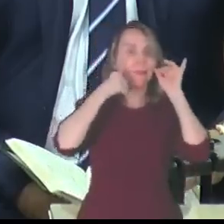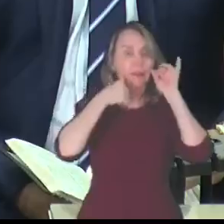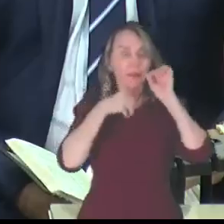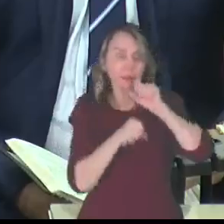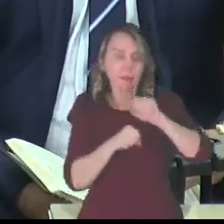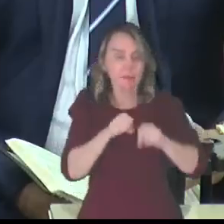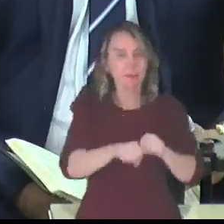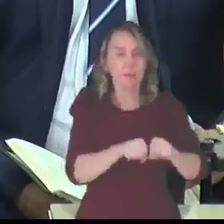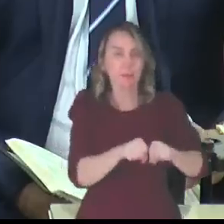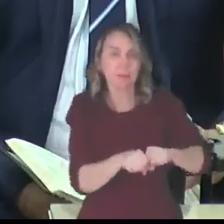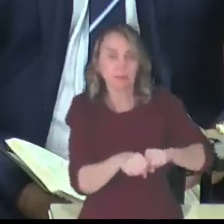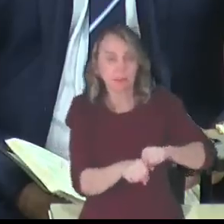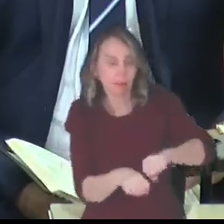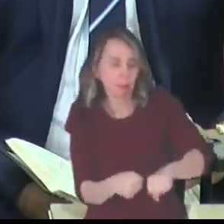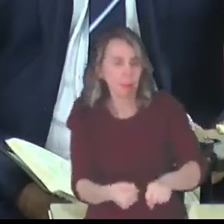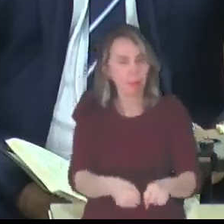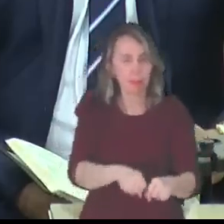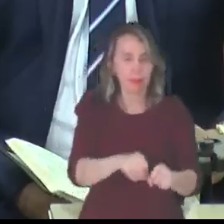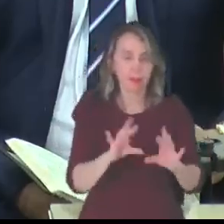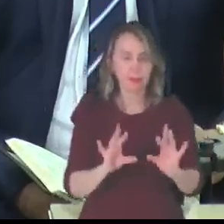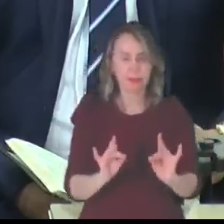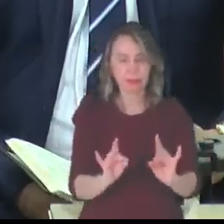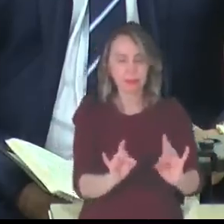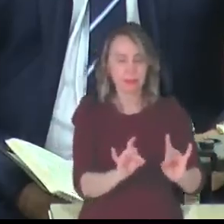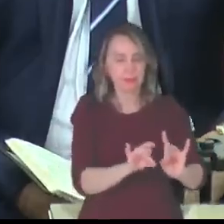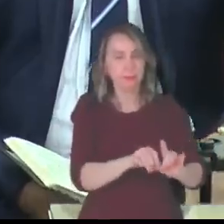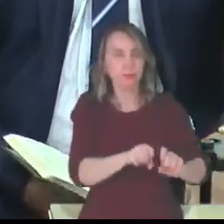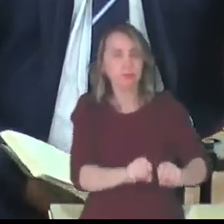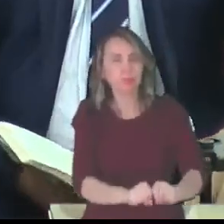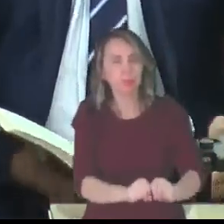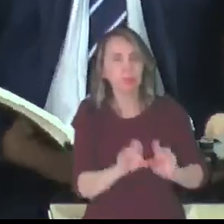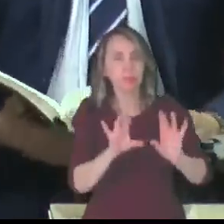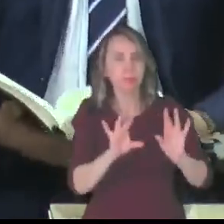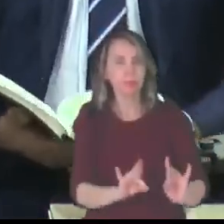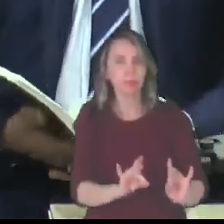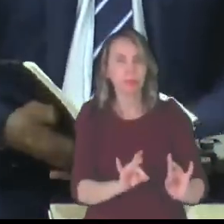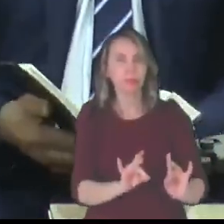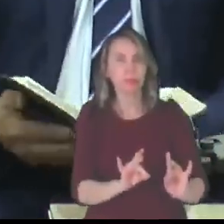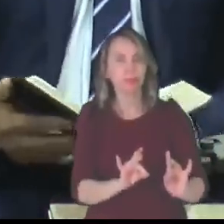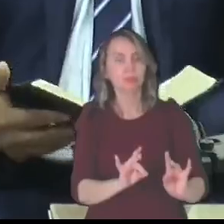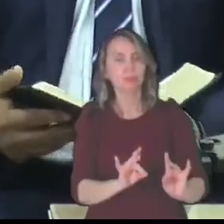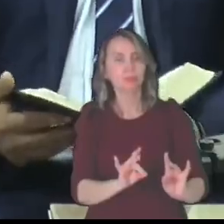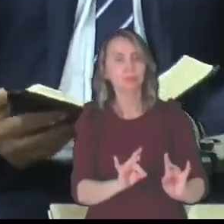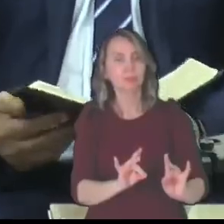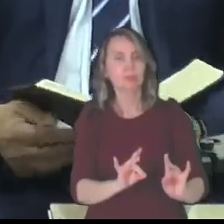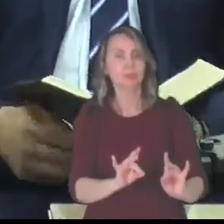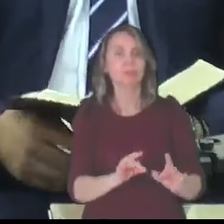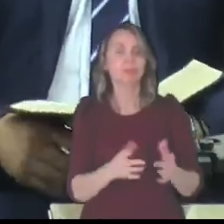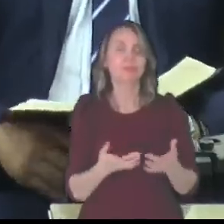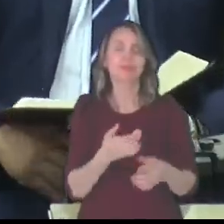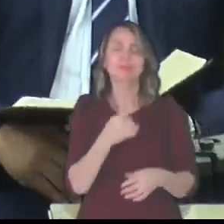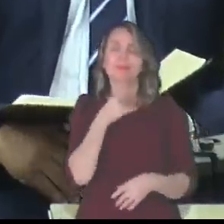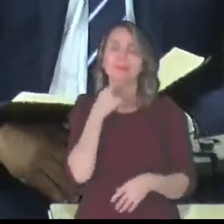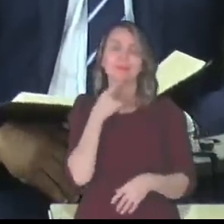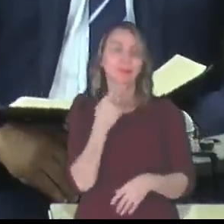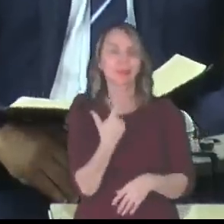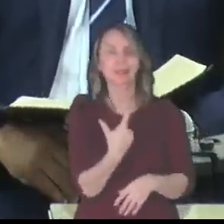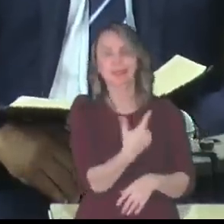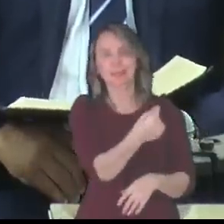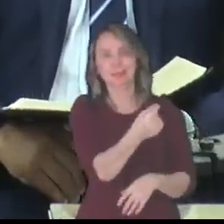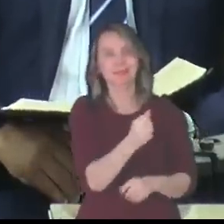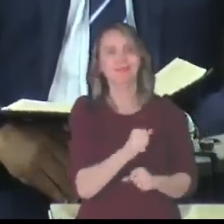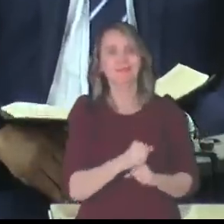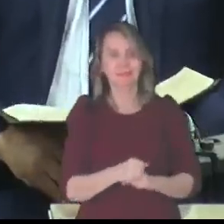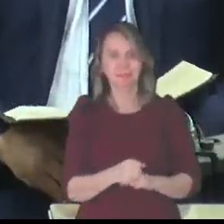isso que Deus está dizendo para nós seria bom que todos nós pudéssemos levantar pela madrugada para orar Mas o que eu quero dizer